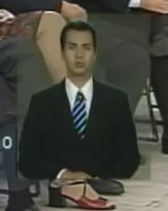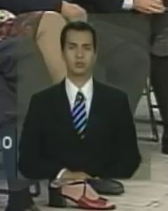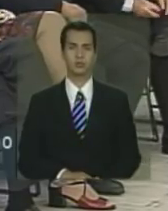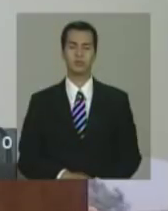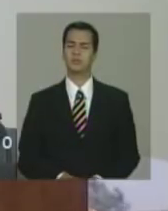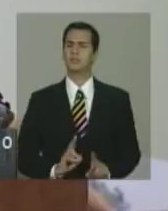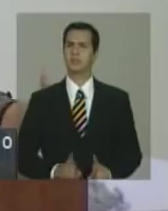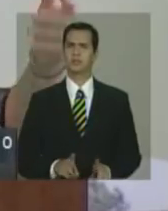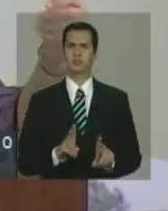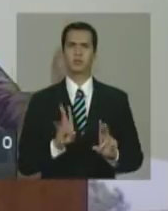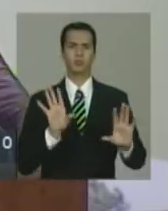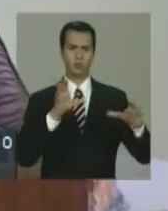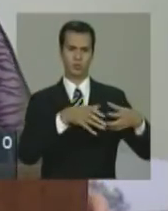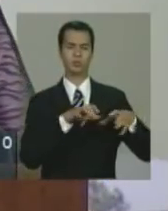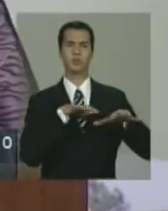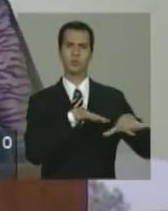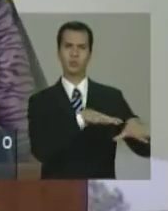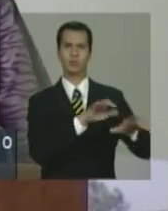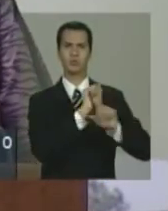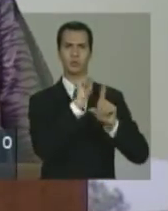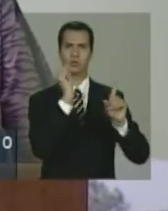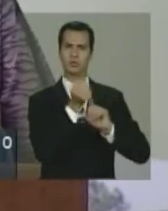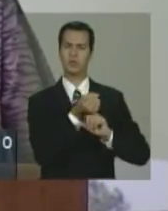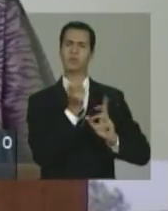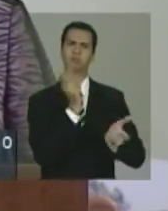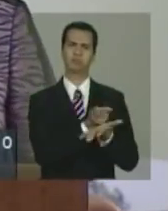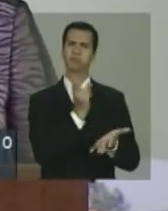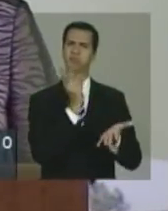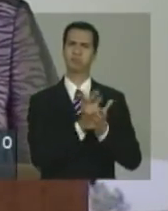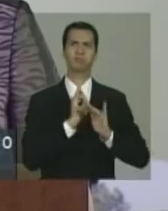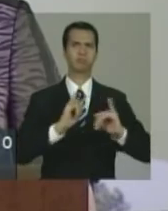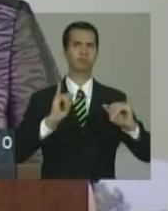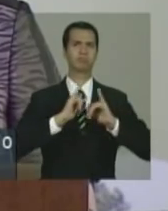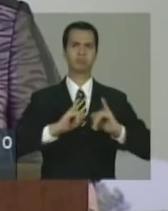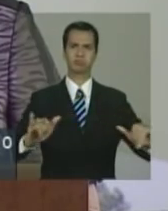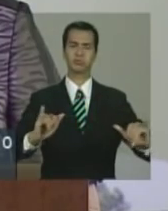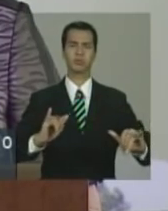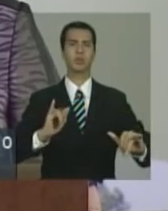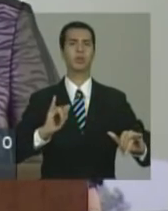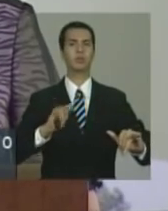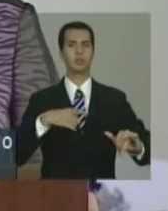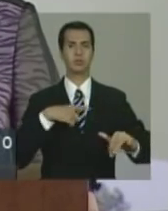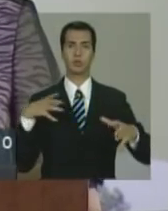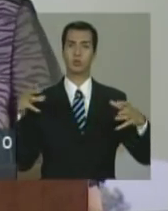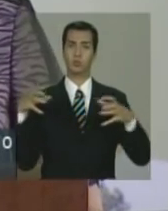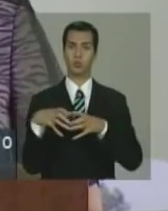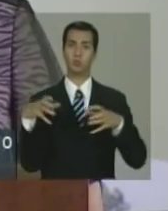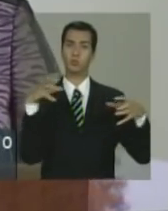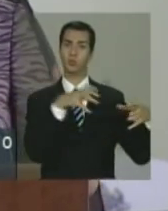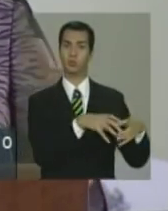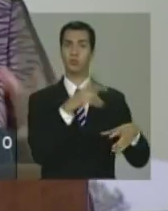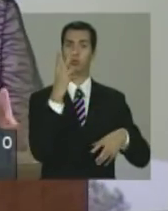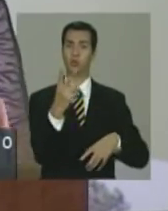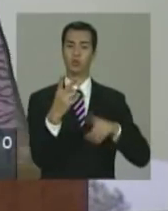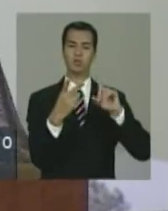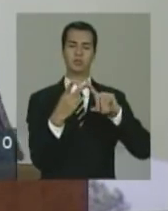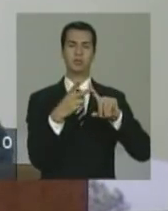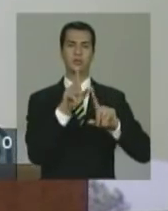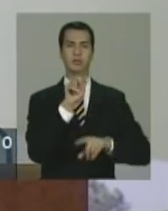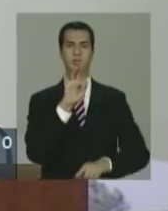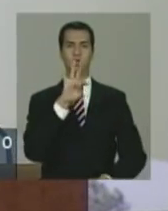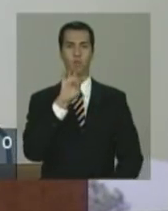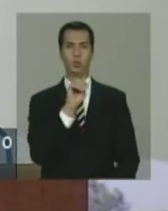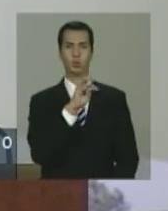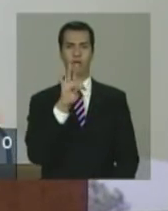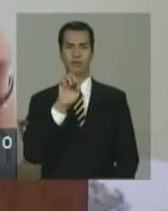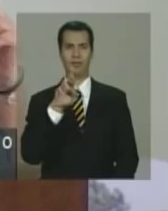sempre reivindicaram, tanto no Grito da Terra como na Marcha das Margaridas, que era,